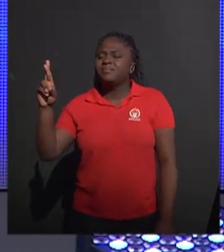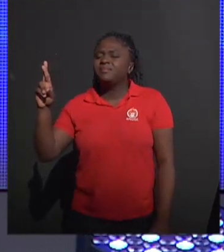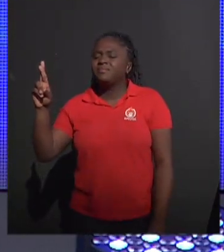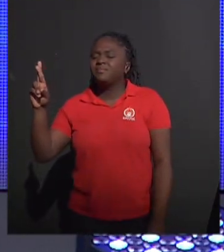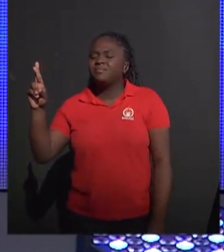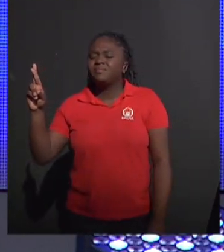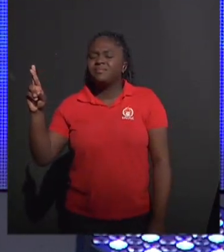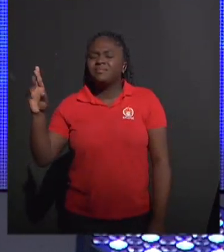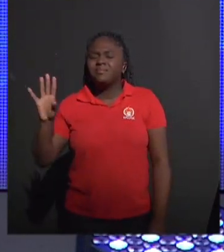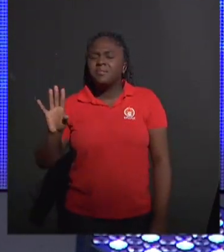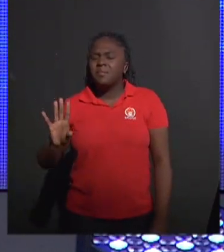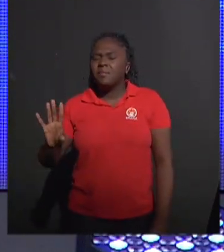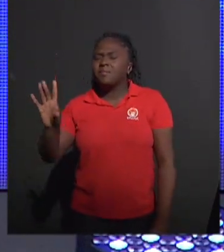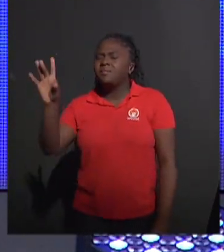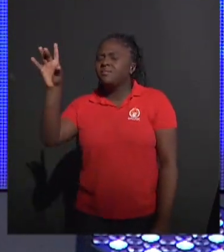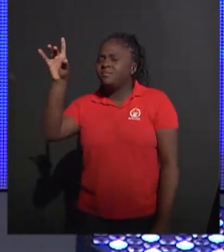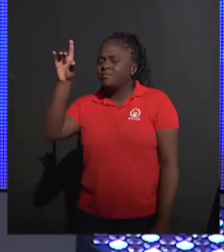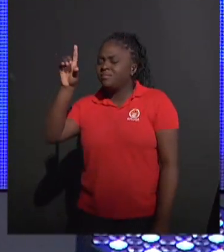Deus.